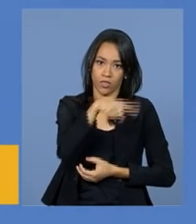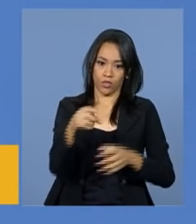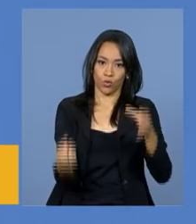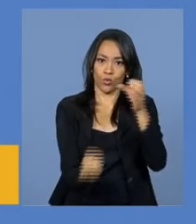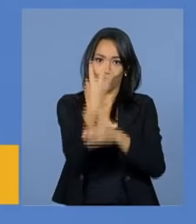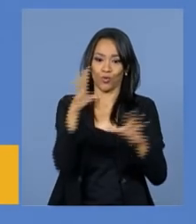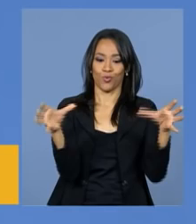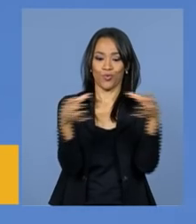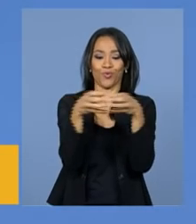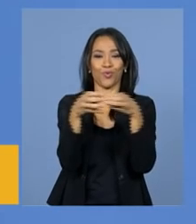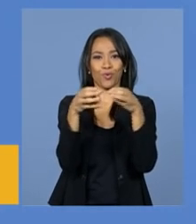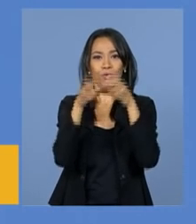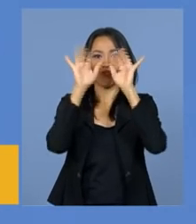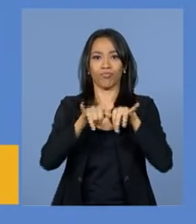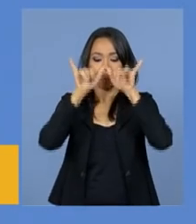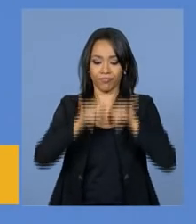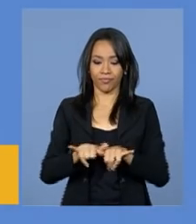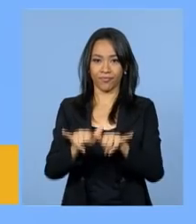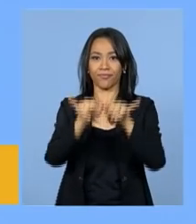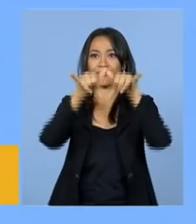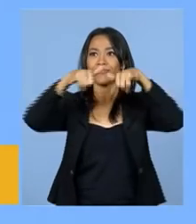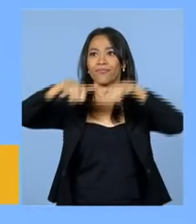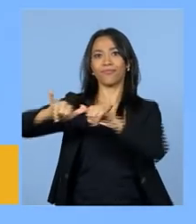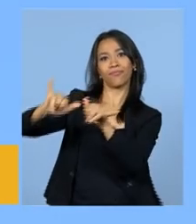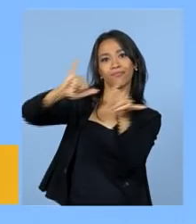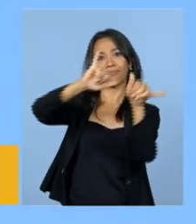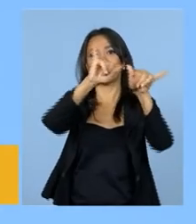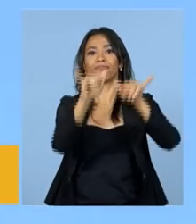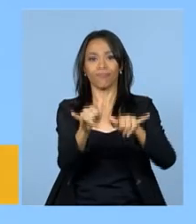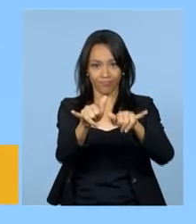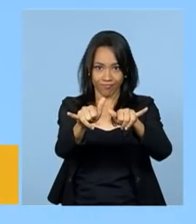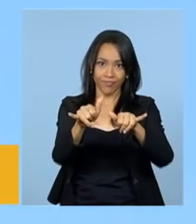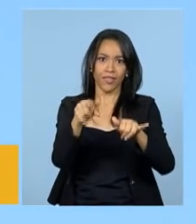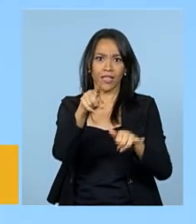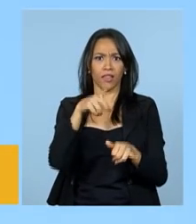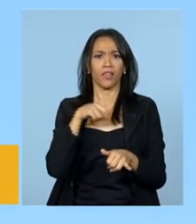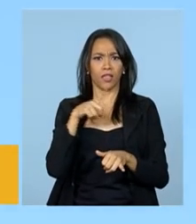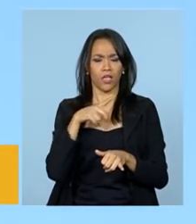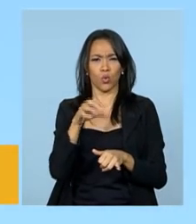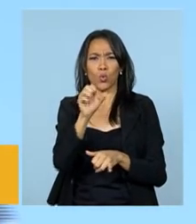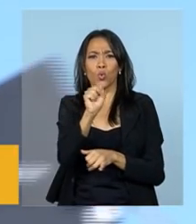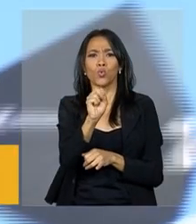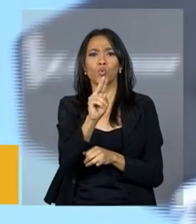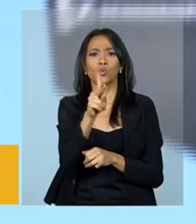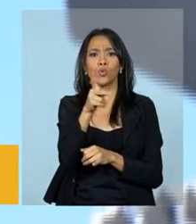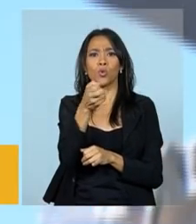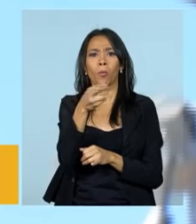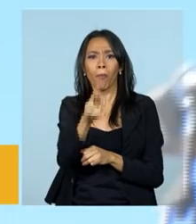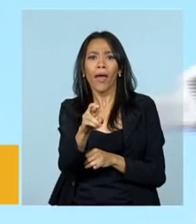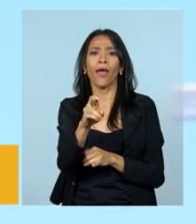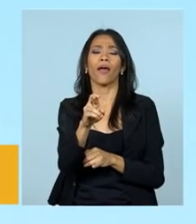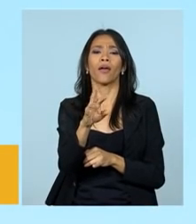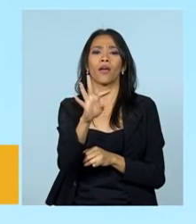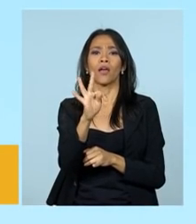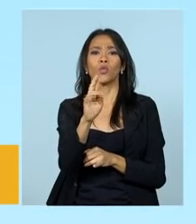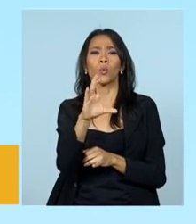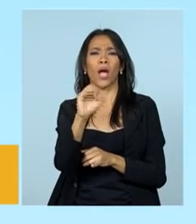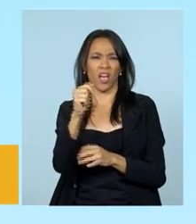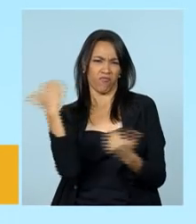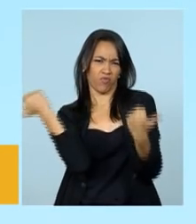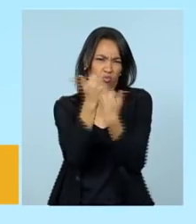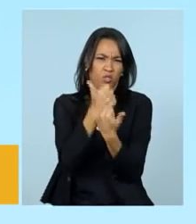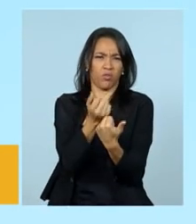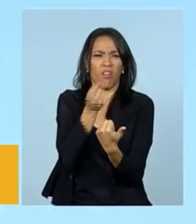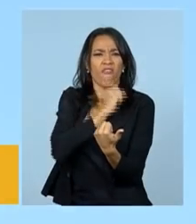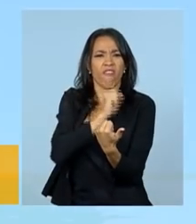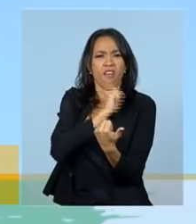podemos perceber hoje na esquadrilha é o A-29 Super Tucano. Mais de 52 foram substituídos no ano passado, sim, né,